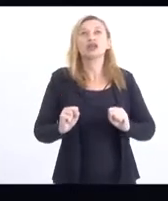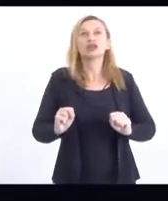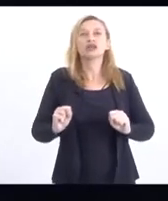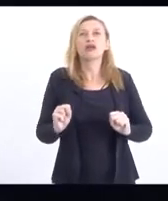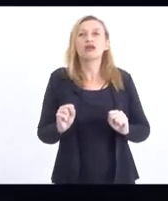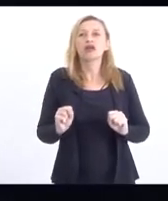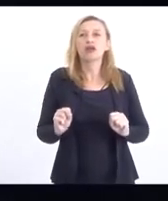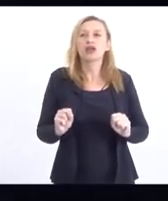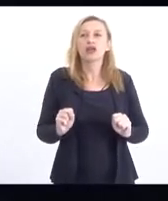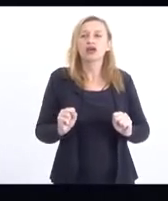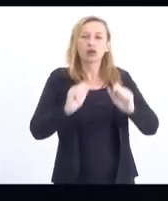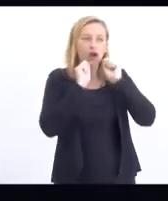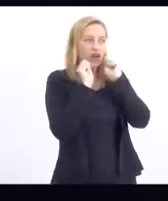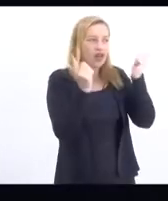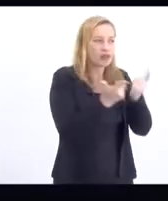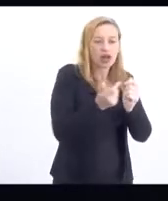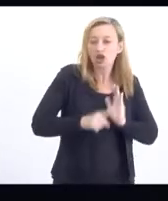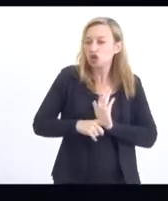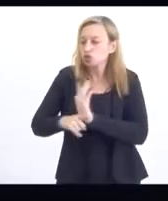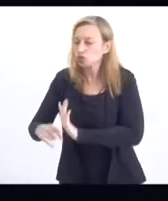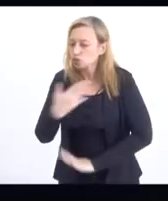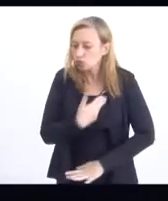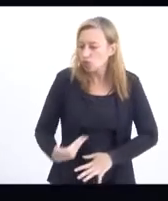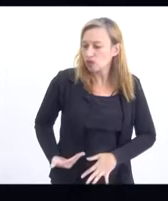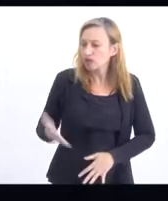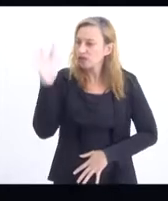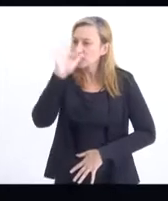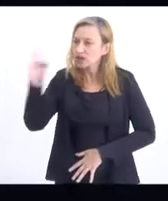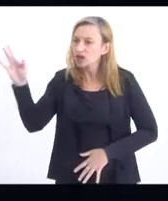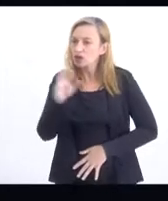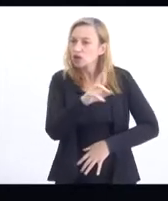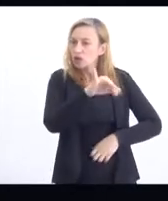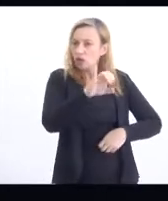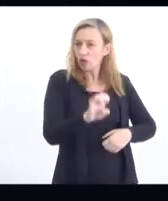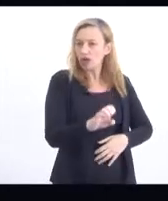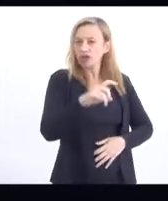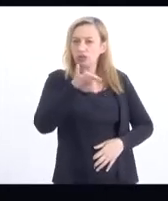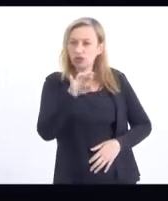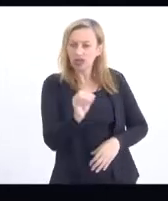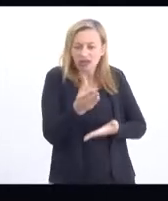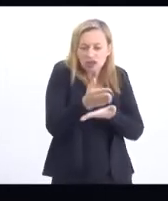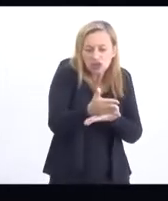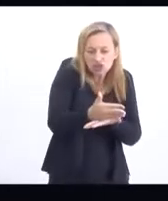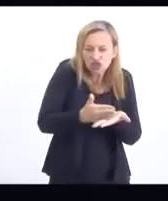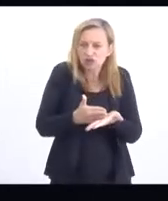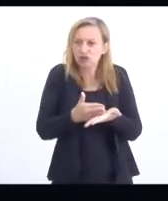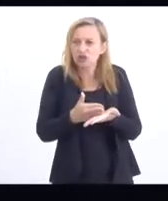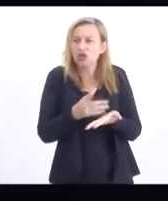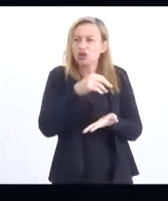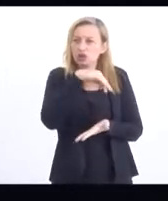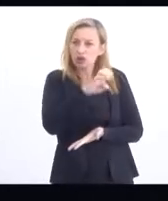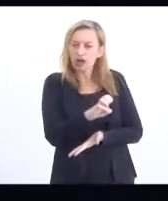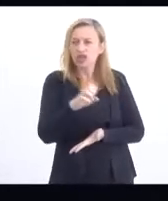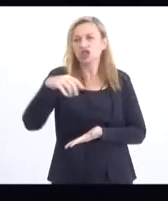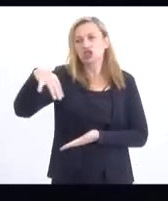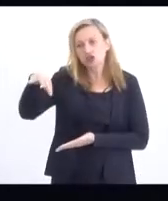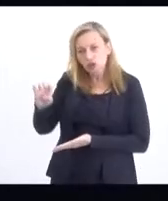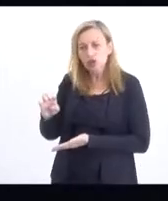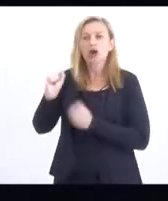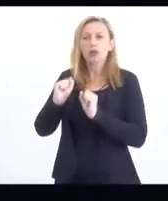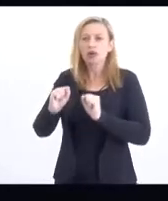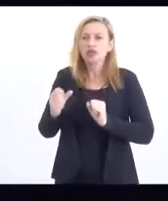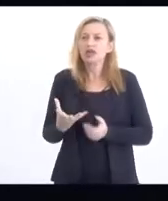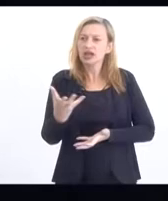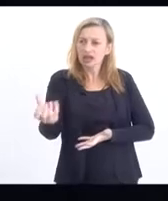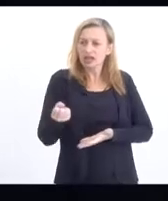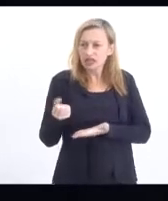briga da Assembleia, junto com o governo federal, que o ROD do minério seja redividido e que o Noroeste, o Norte, possa receber a